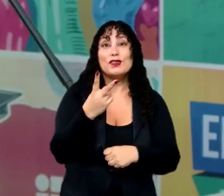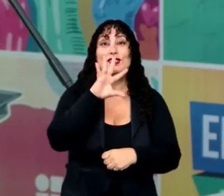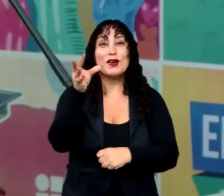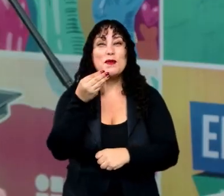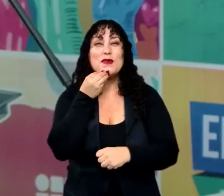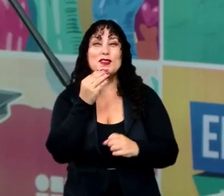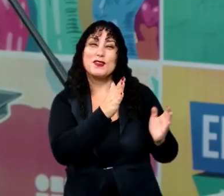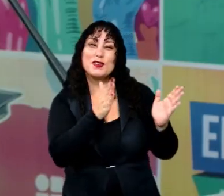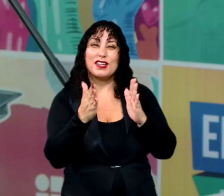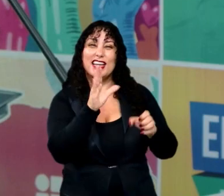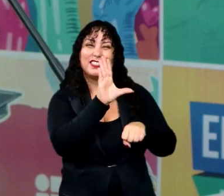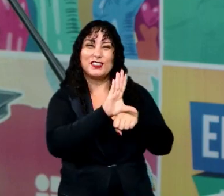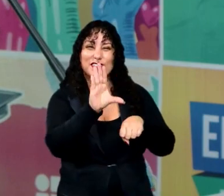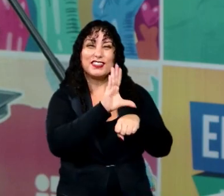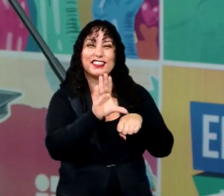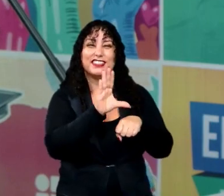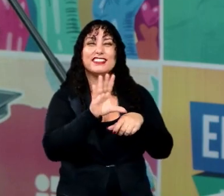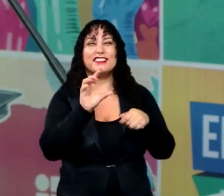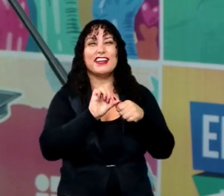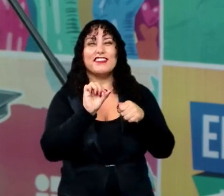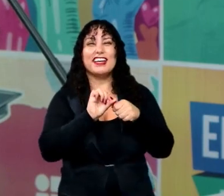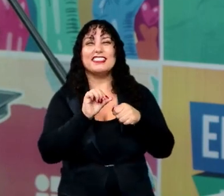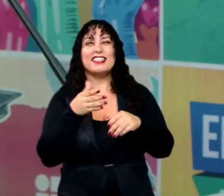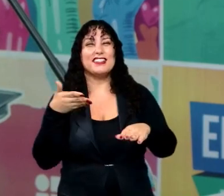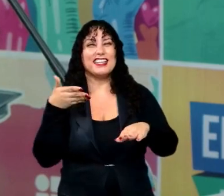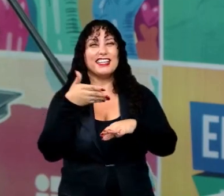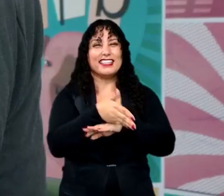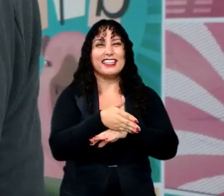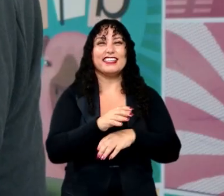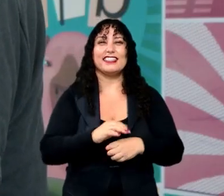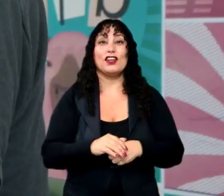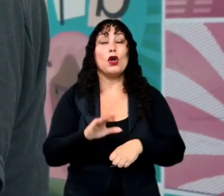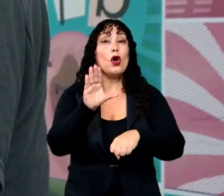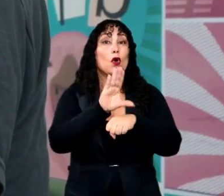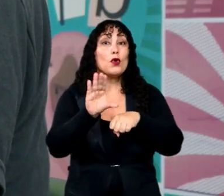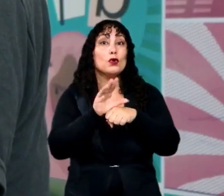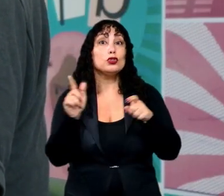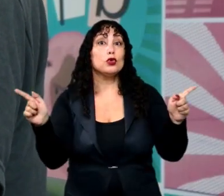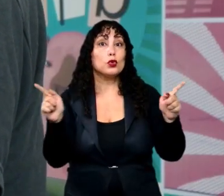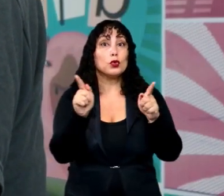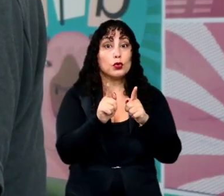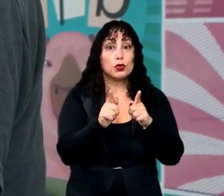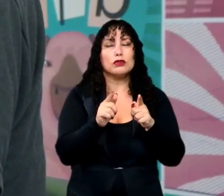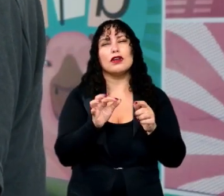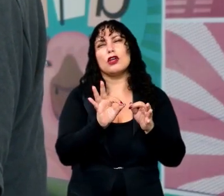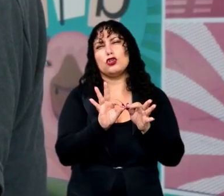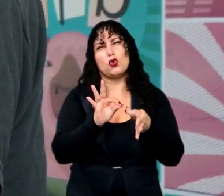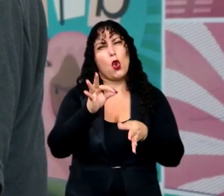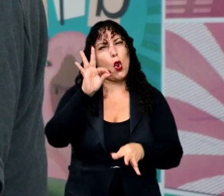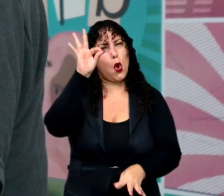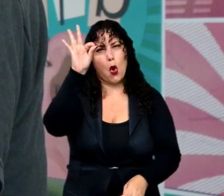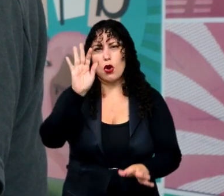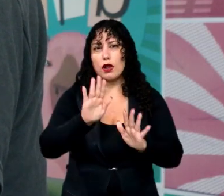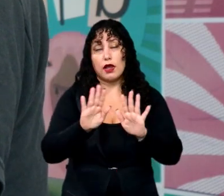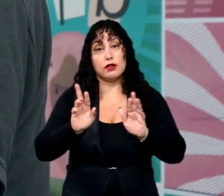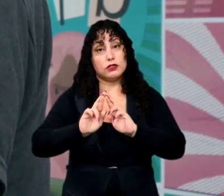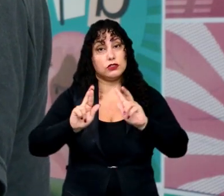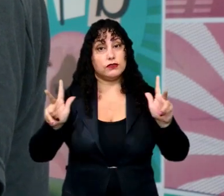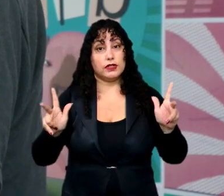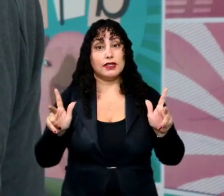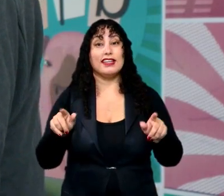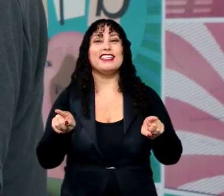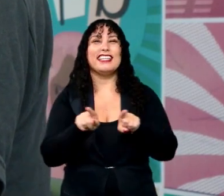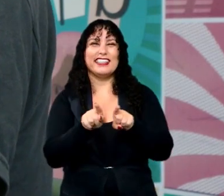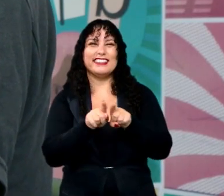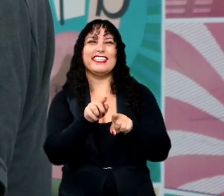né durante o curso para para ingressar né os cursos de curto da duração sim agora de longa duração eh ah e